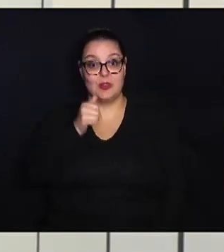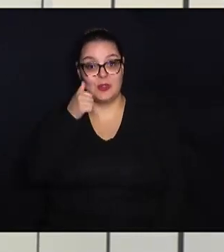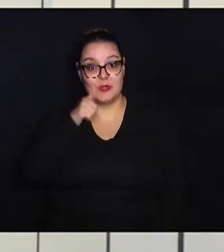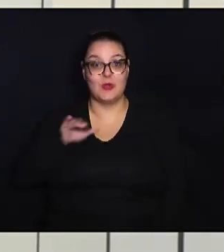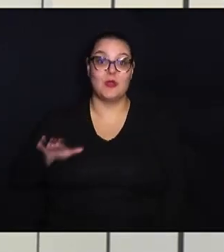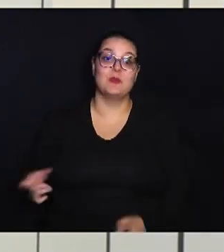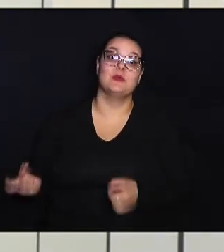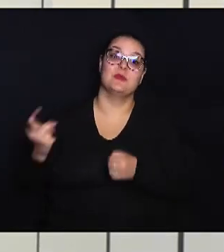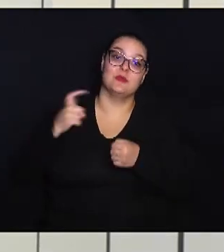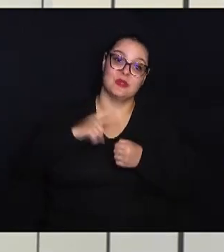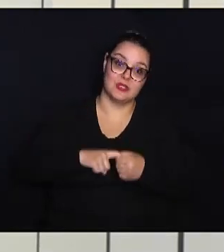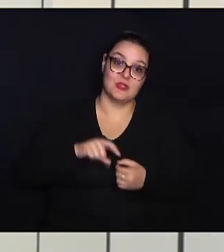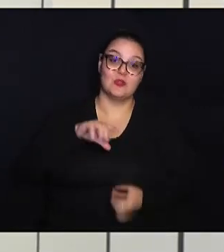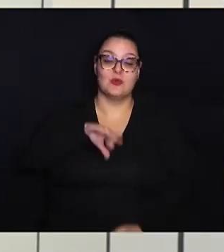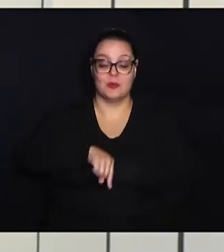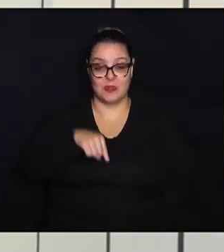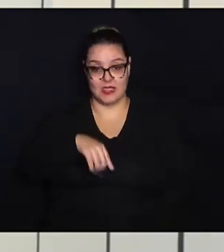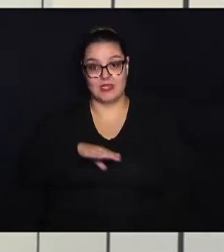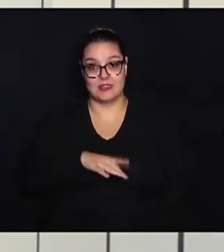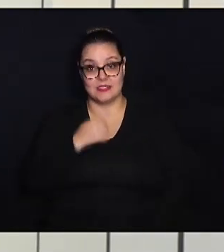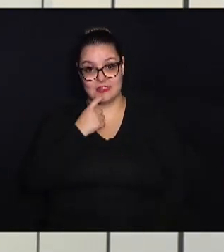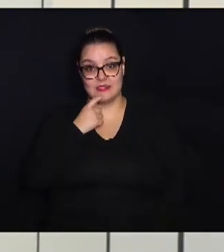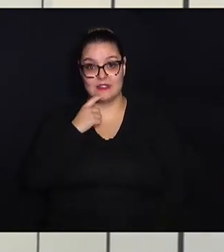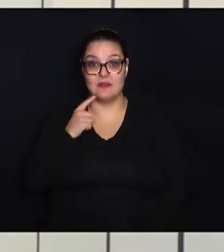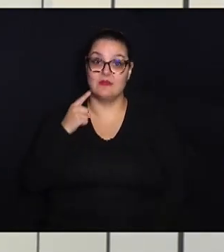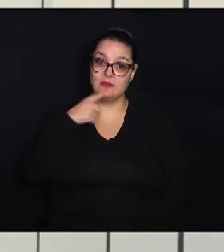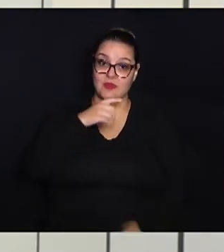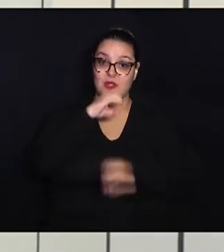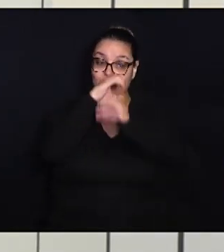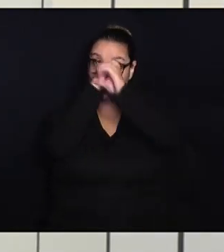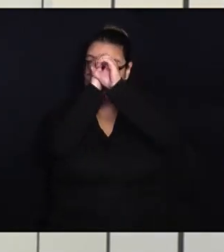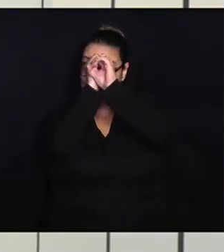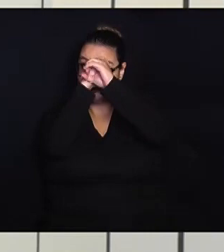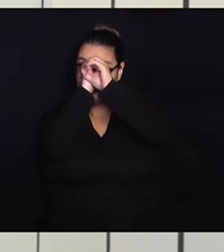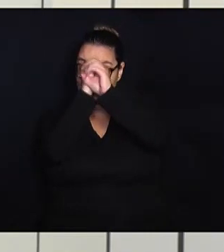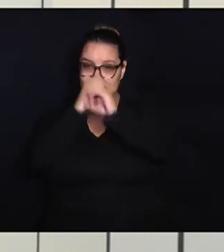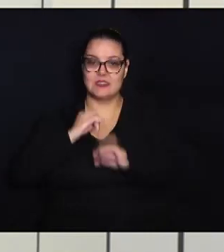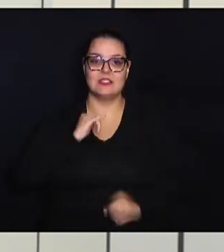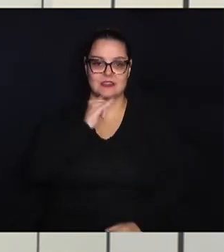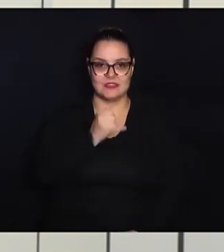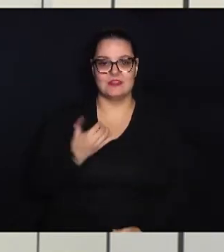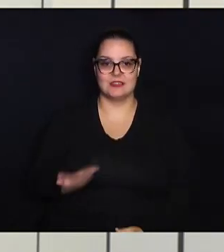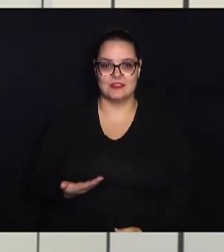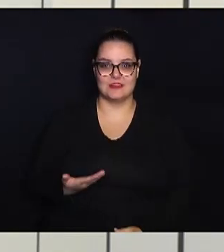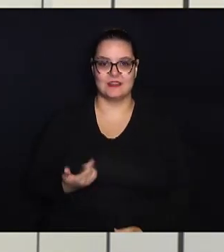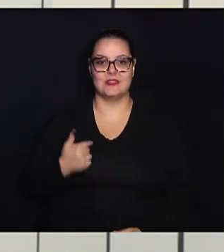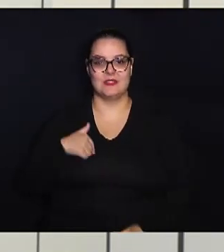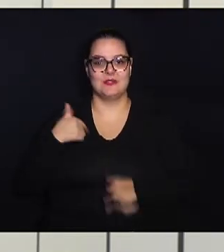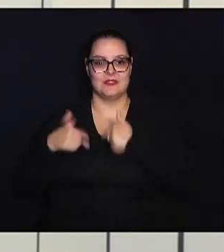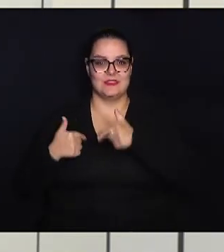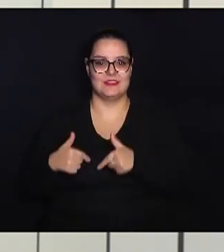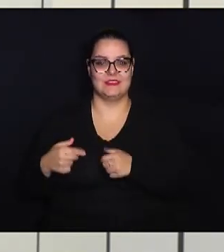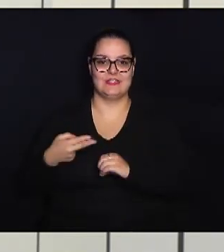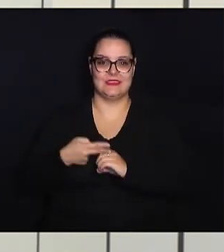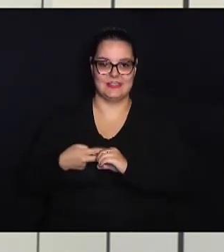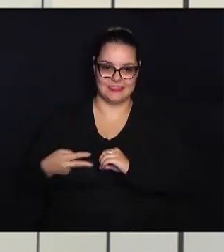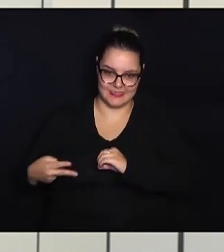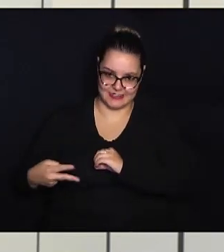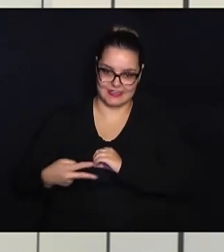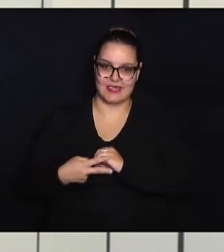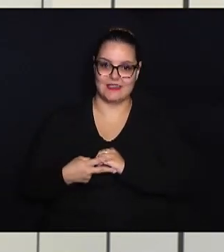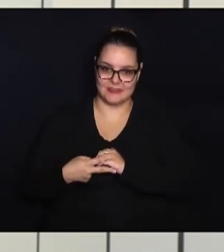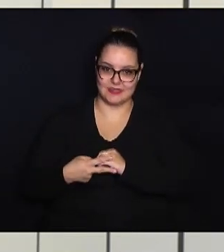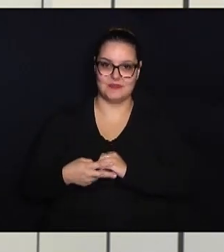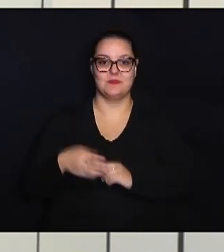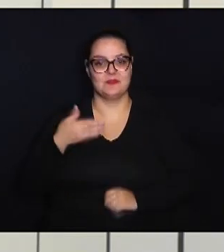voltou aqui para Campinas foi até o Observatório e disse a ele Olha estou trabalhando na NASA ele que